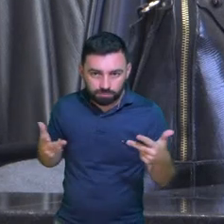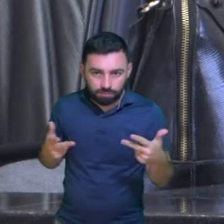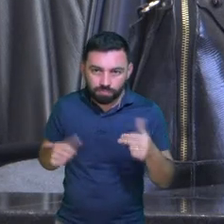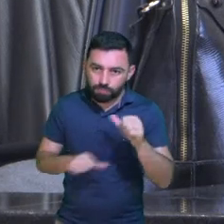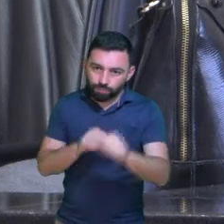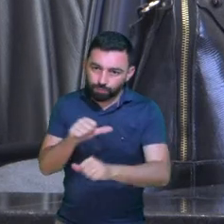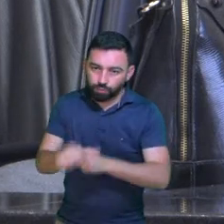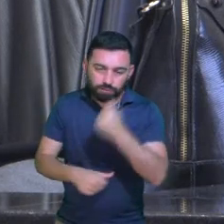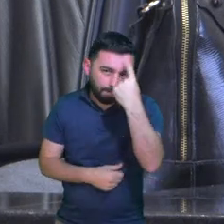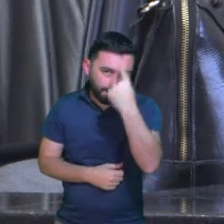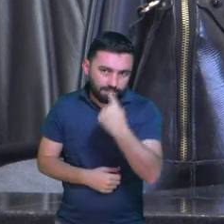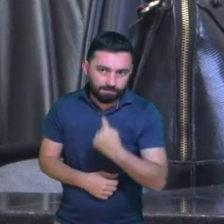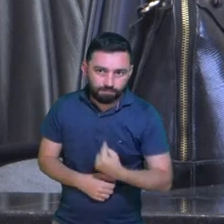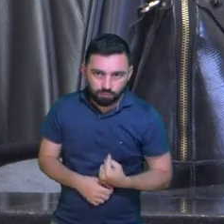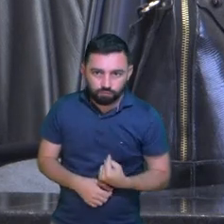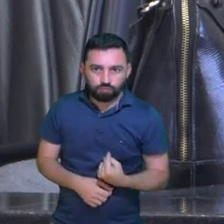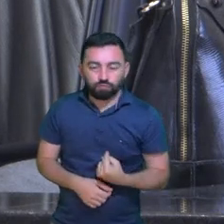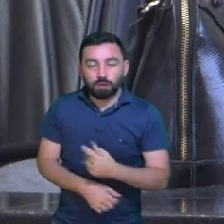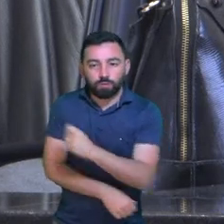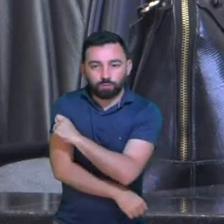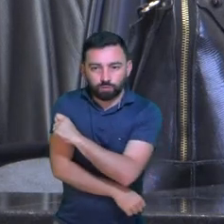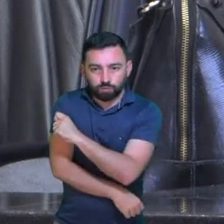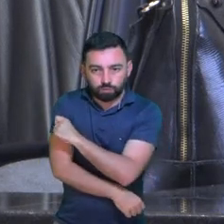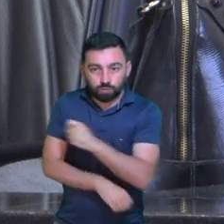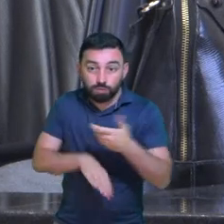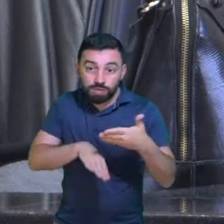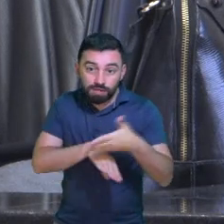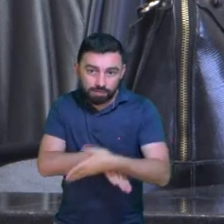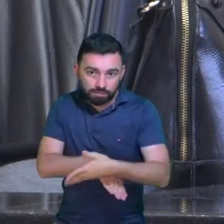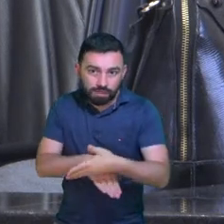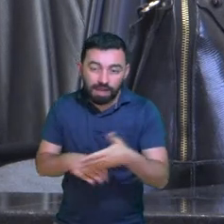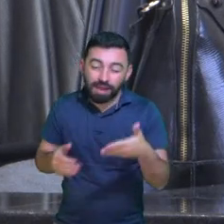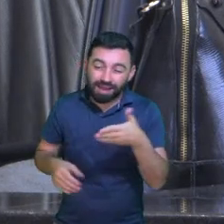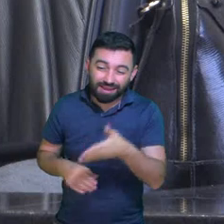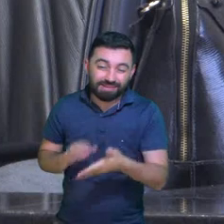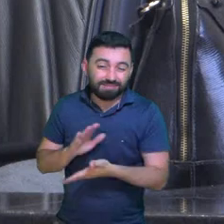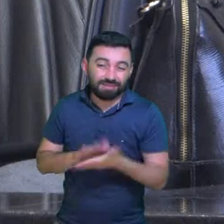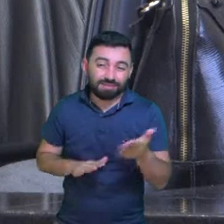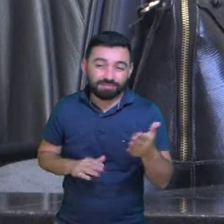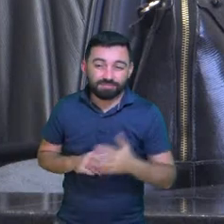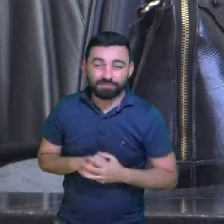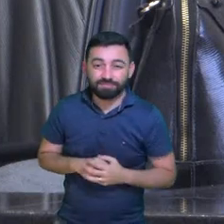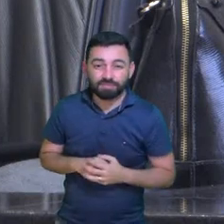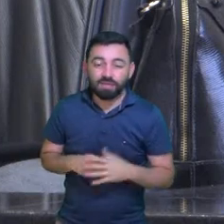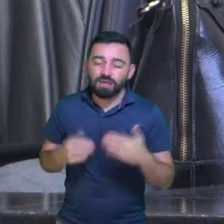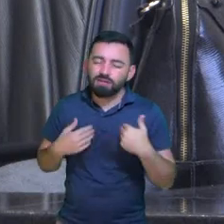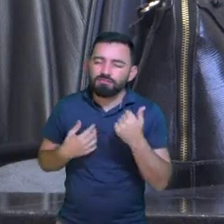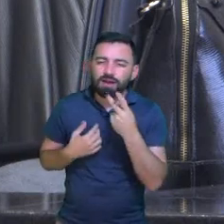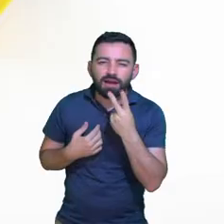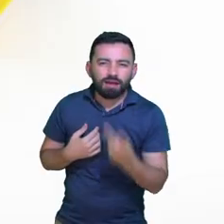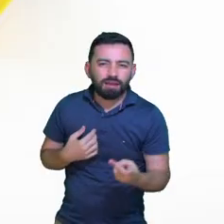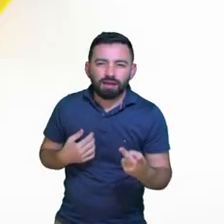do estudante do e daquele que sai tá vou dizer para vocês Qual é o curso mais procurado nas